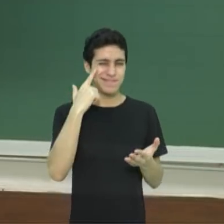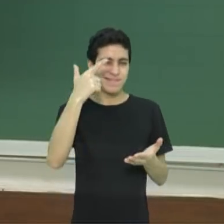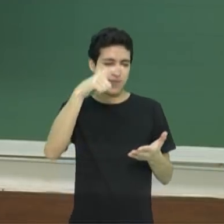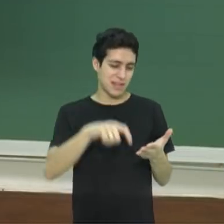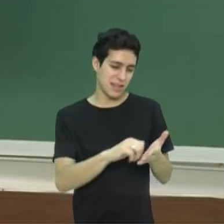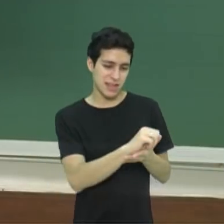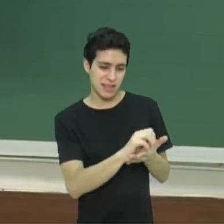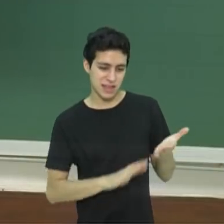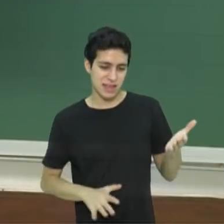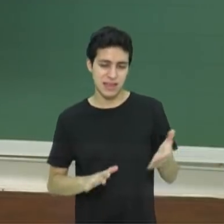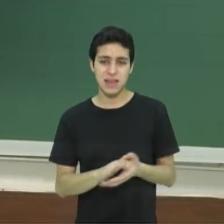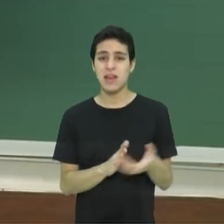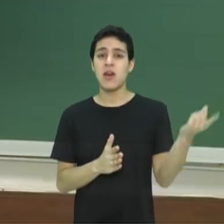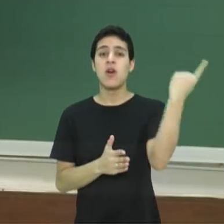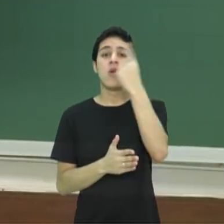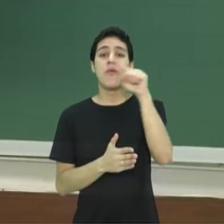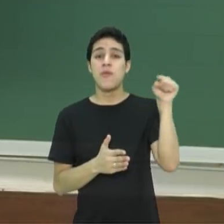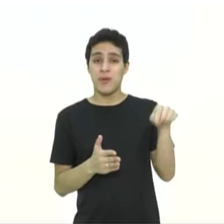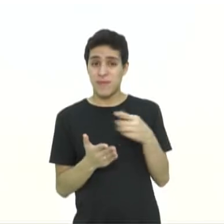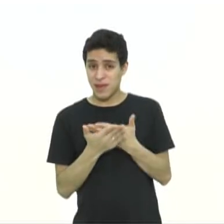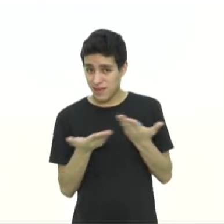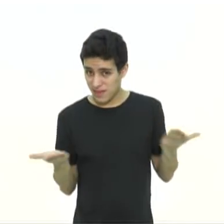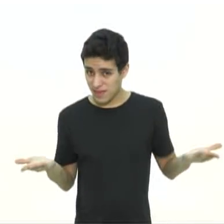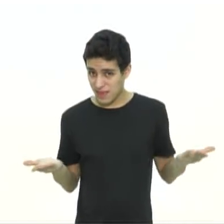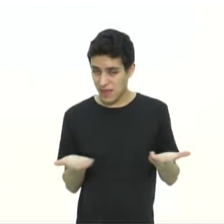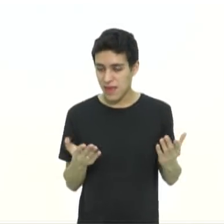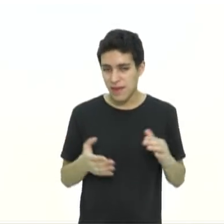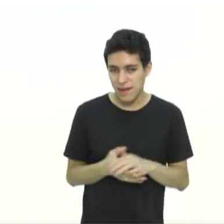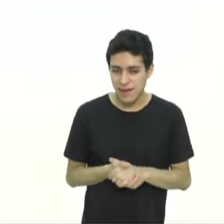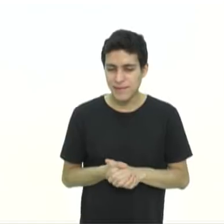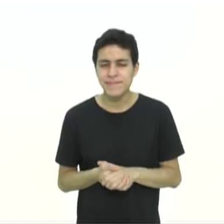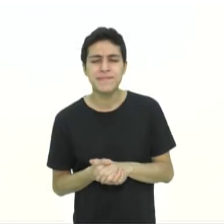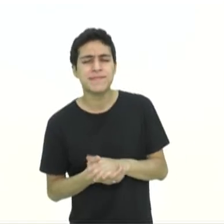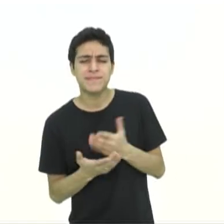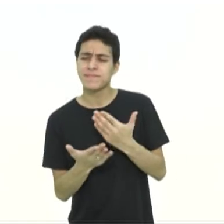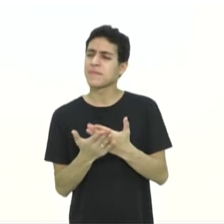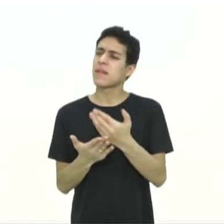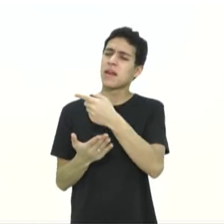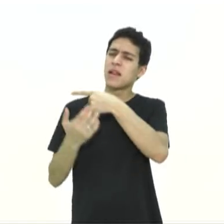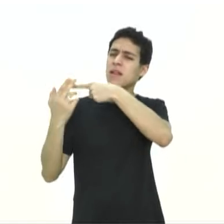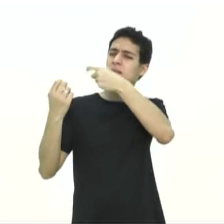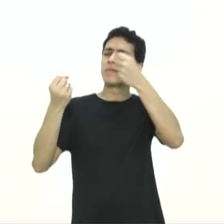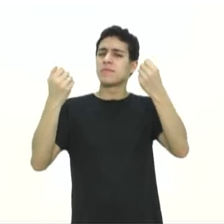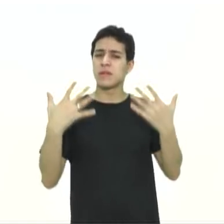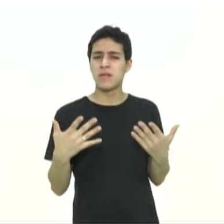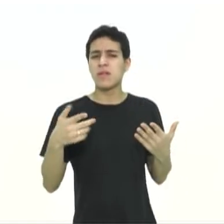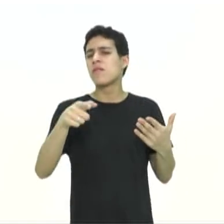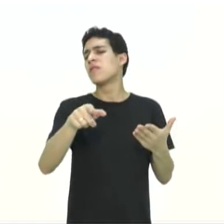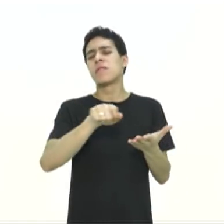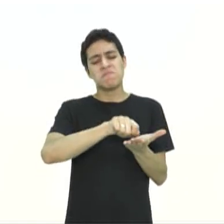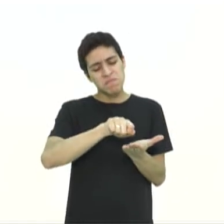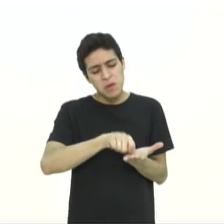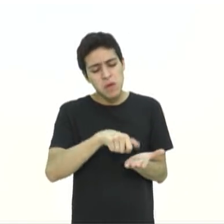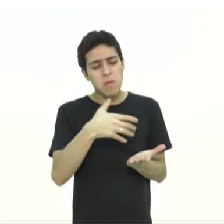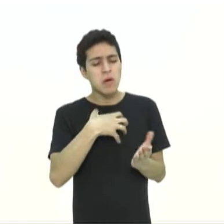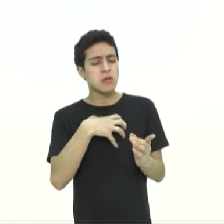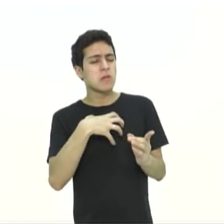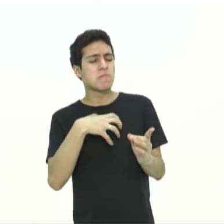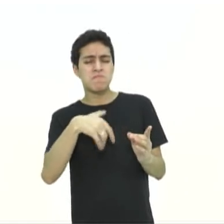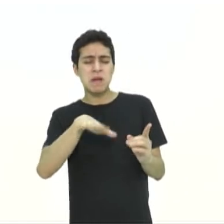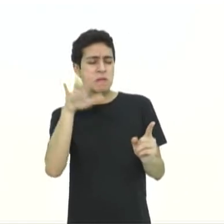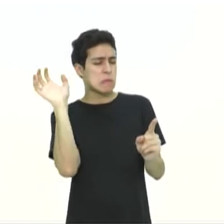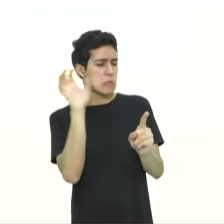para nós aí, o último aí da nossa aula. A partir de nossa aula, cita o impacto mais imediato quanto ao desenvolvimento das